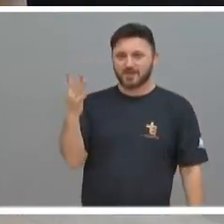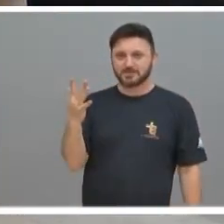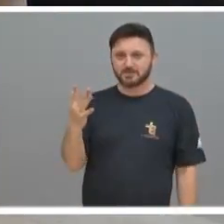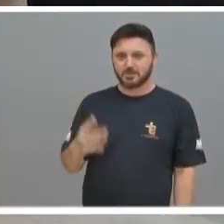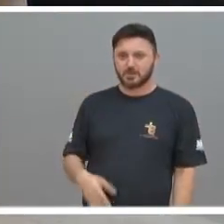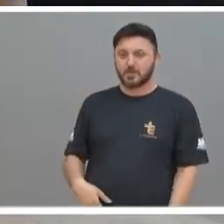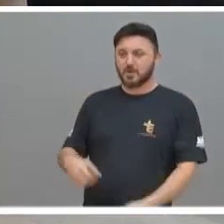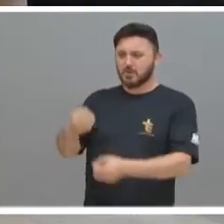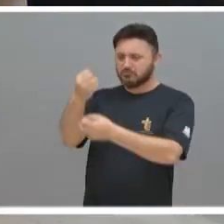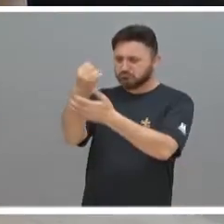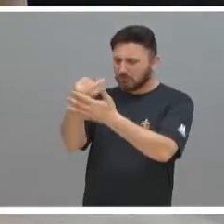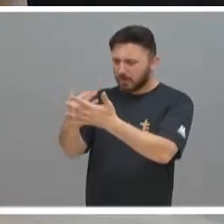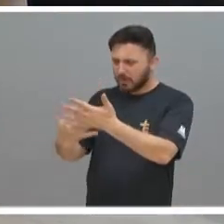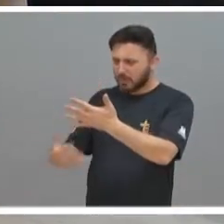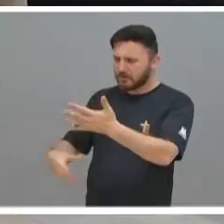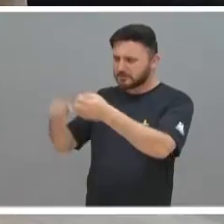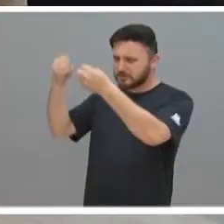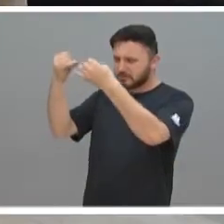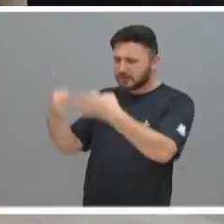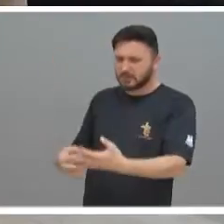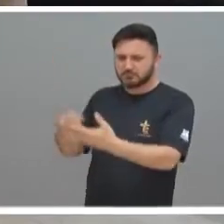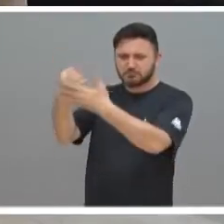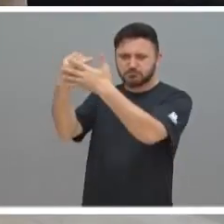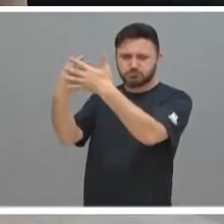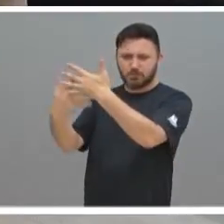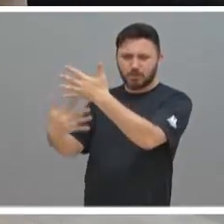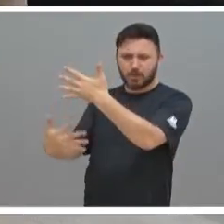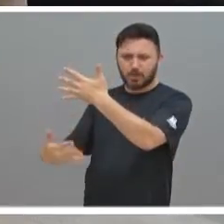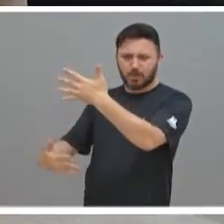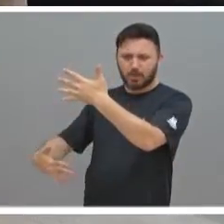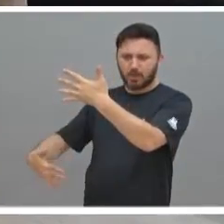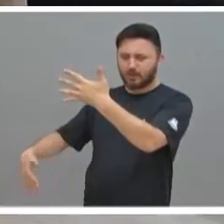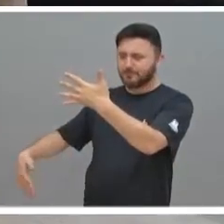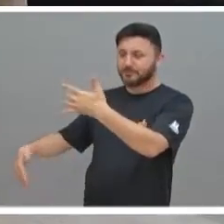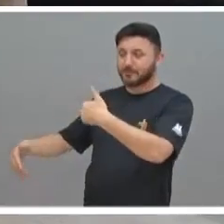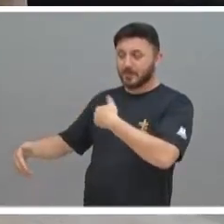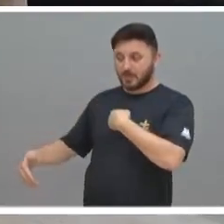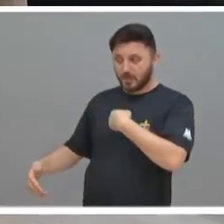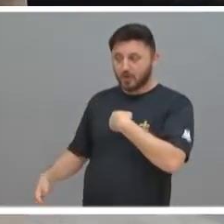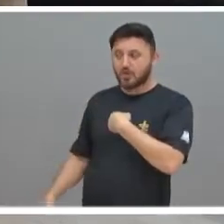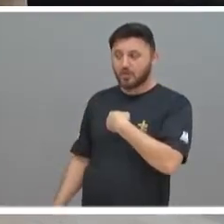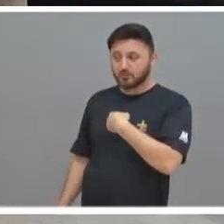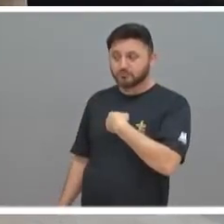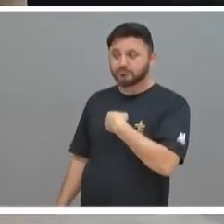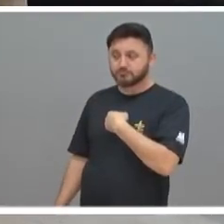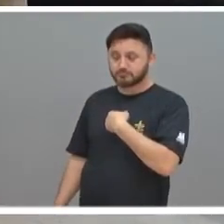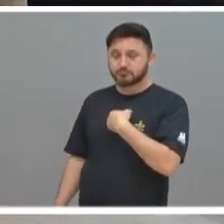a discorrer, dizer: eu,